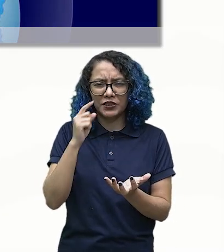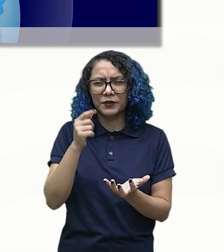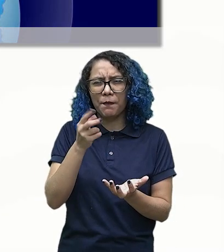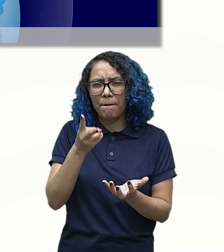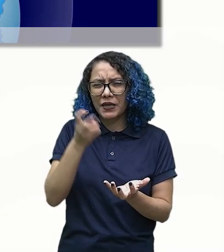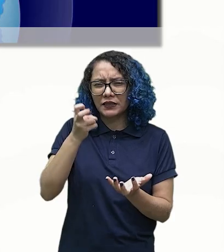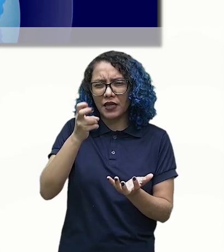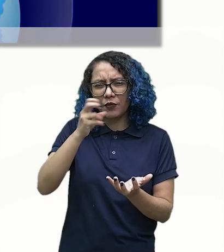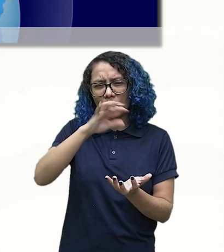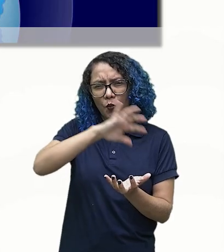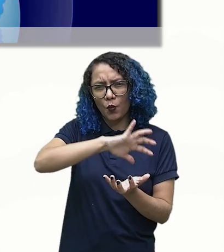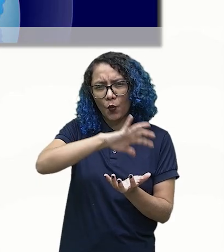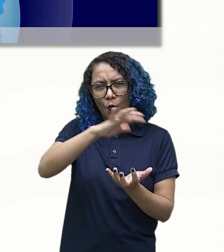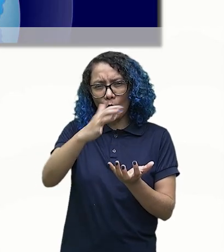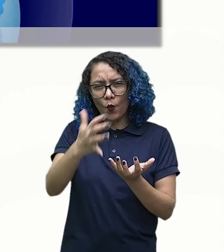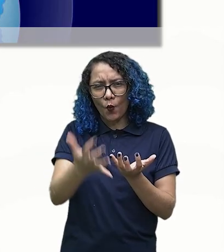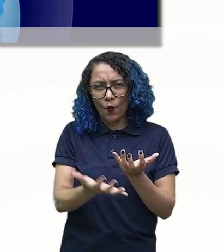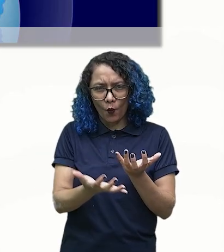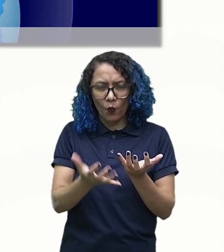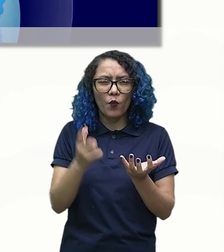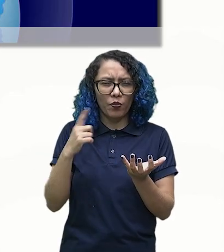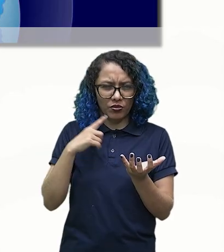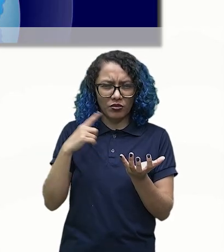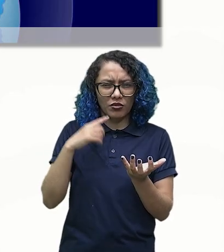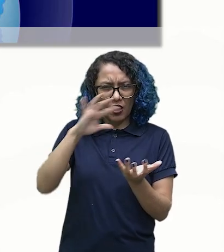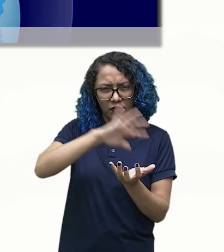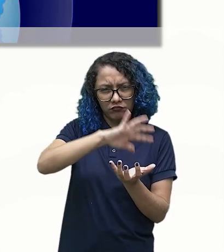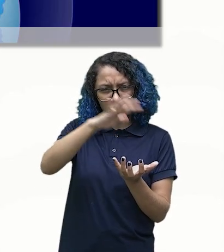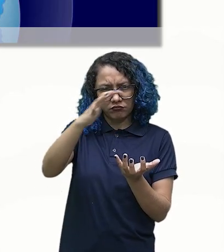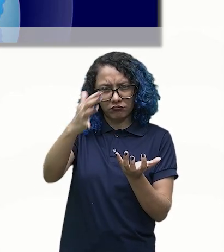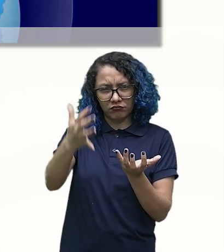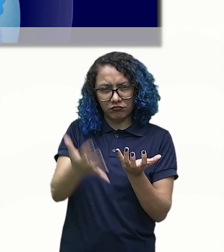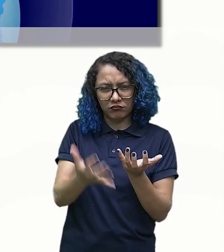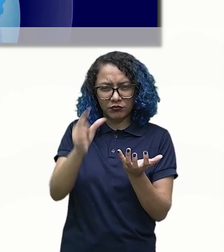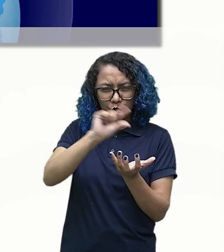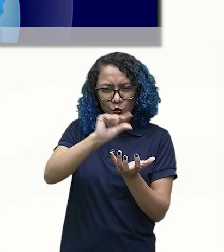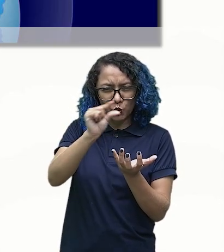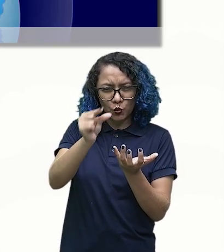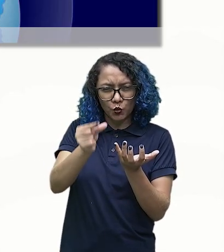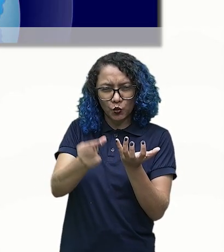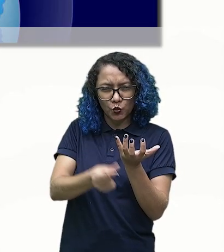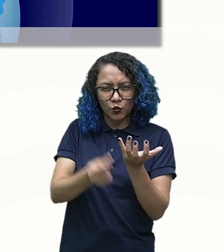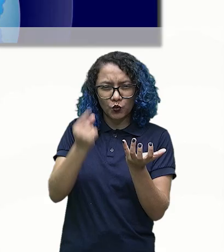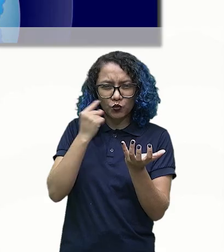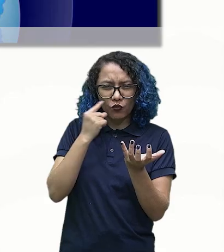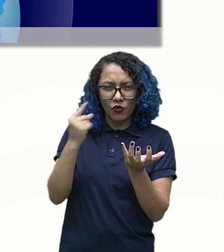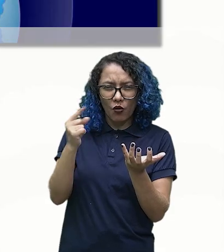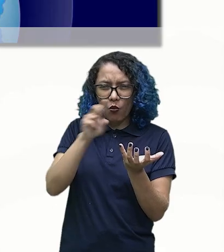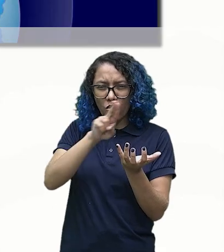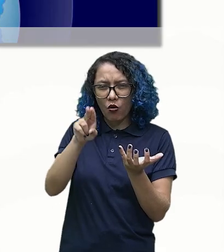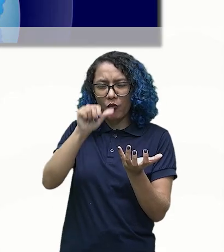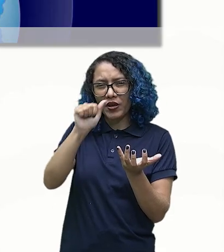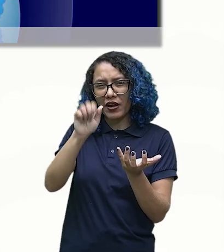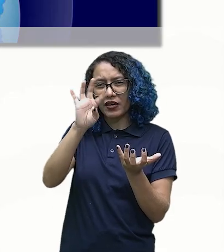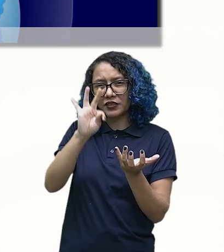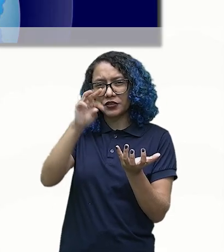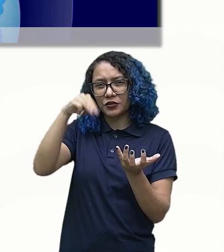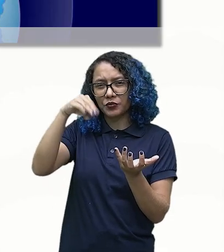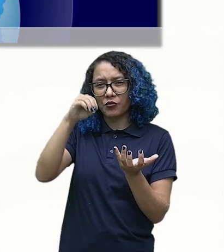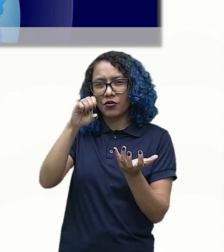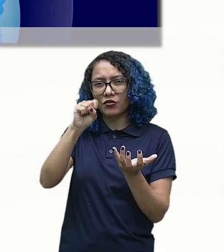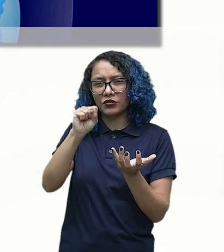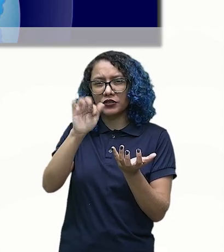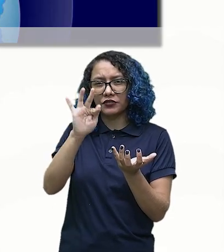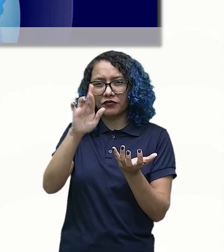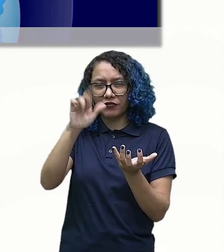nosso planeta. Vocês percebem uma linha ao redor da nossa imagem do planeta que está